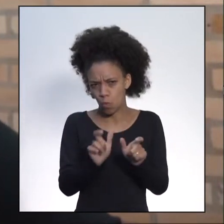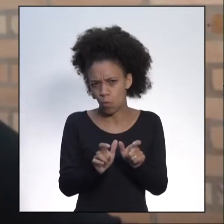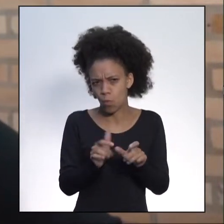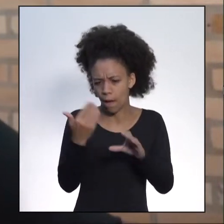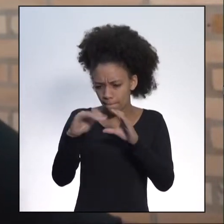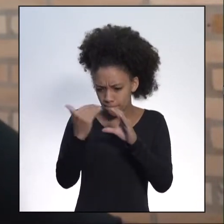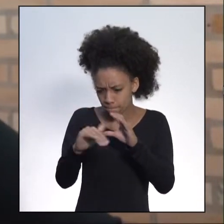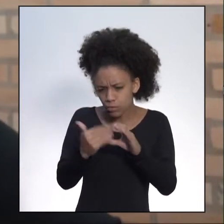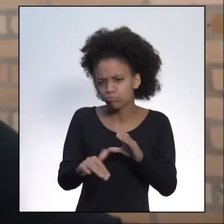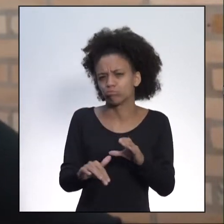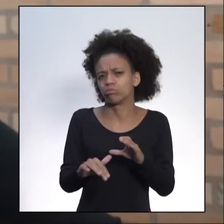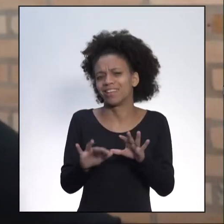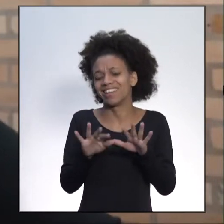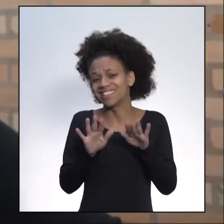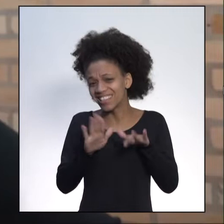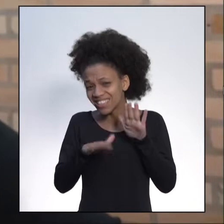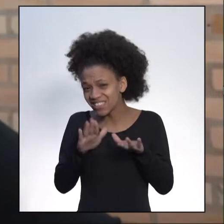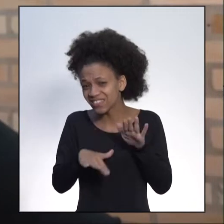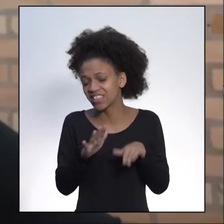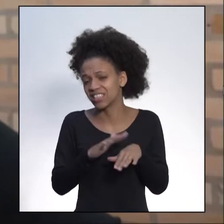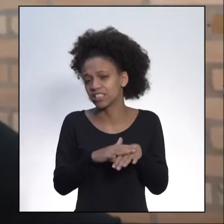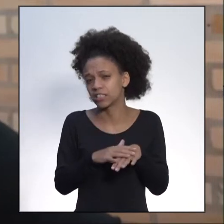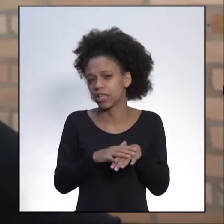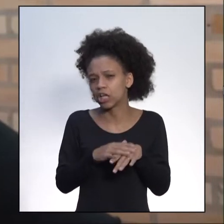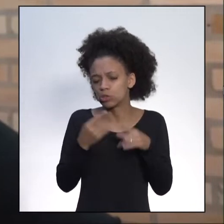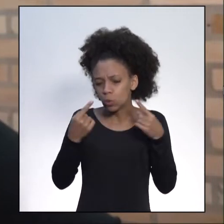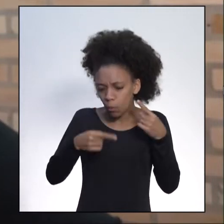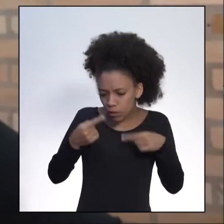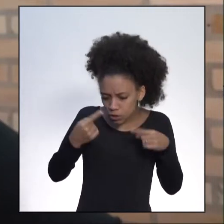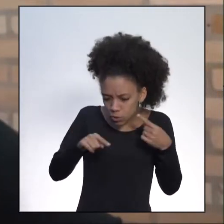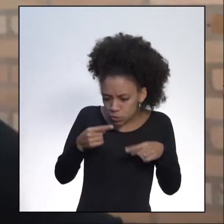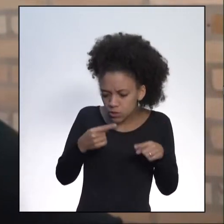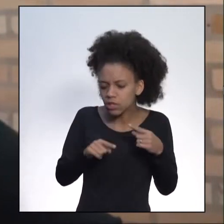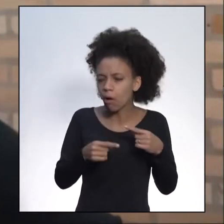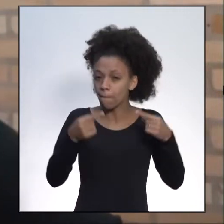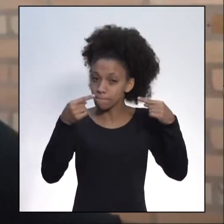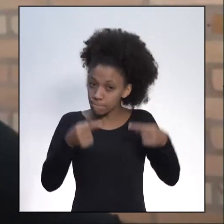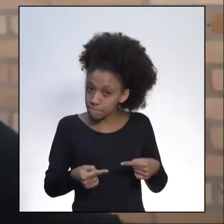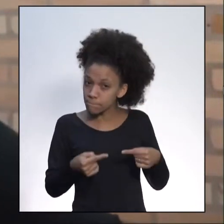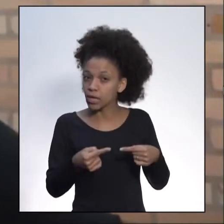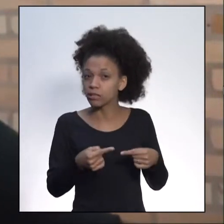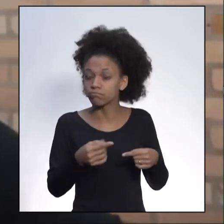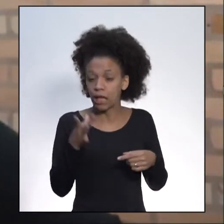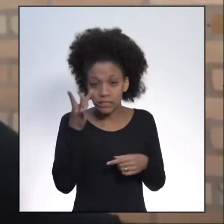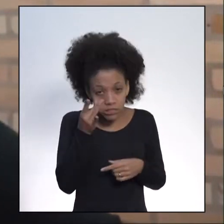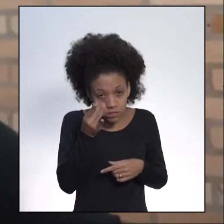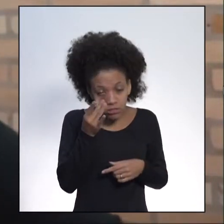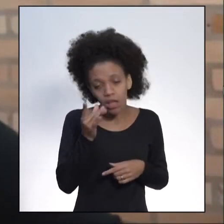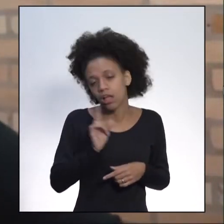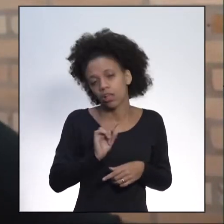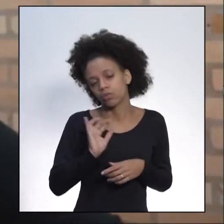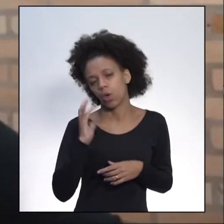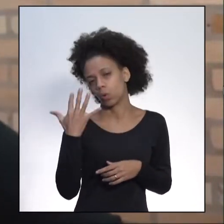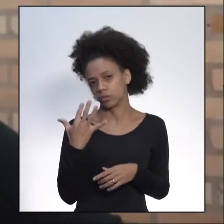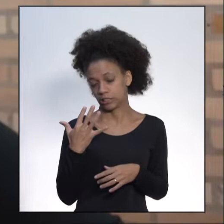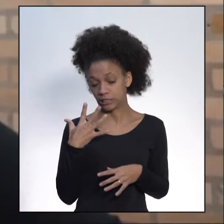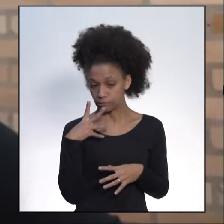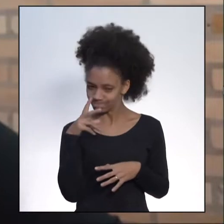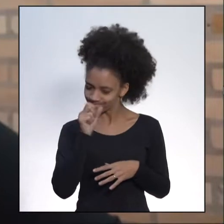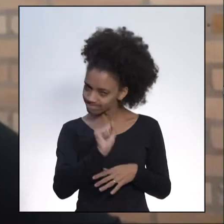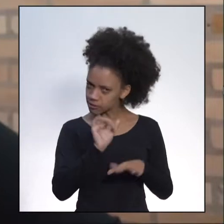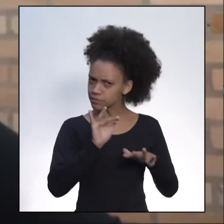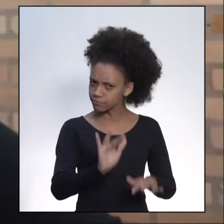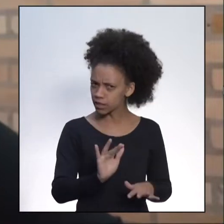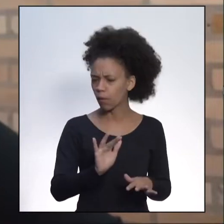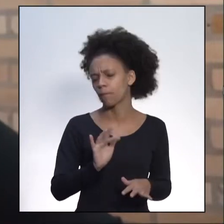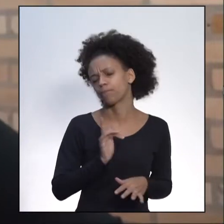postamos coisas que muitas vezes, numa discussão presencial, não aconteceria de uma forma tão intensa. Então,